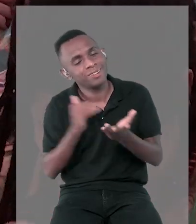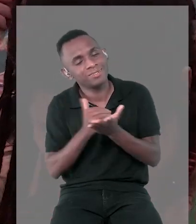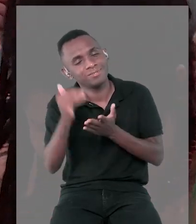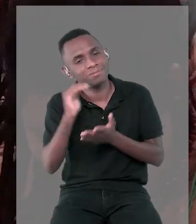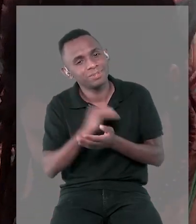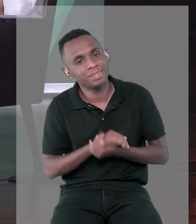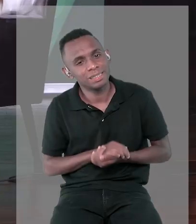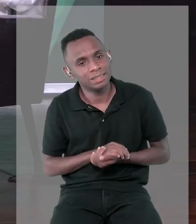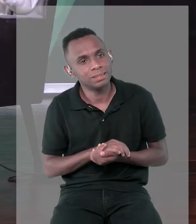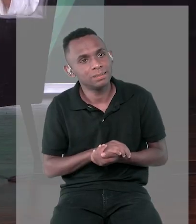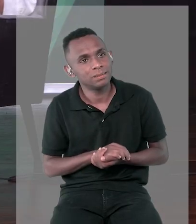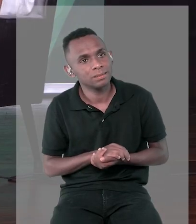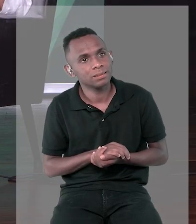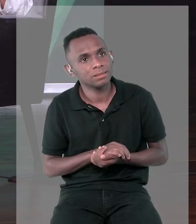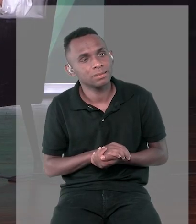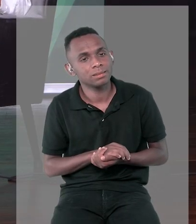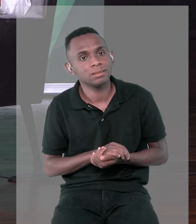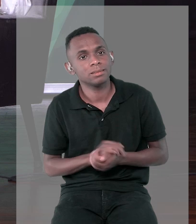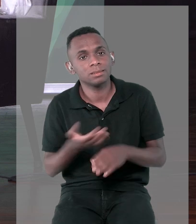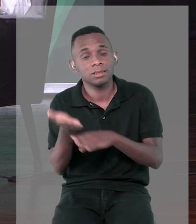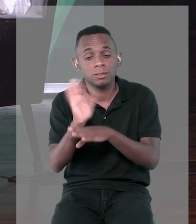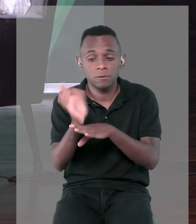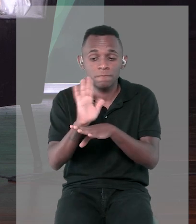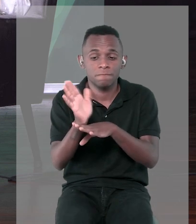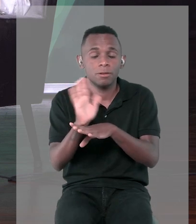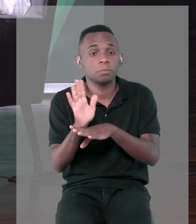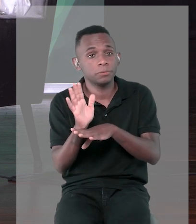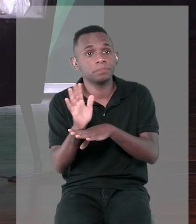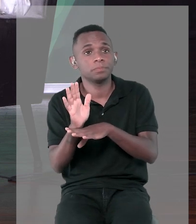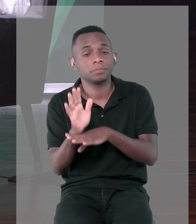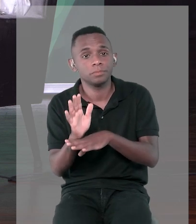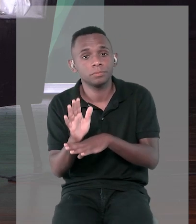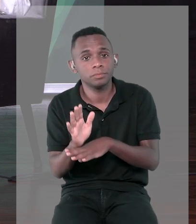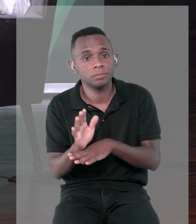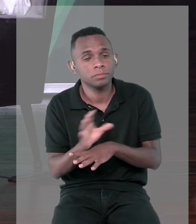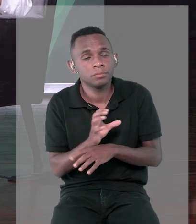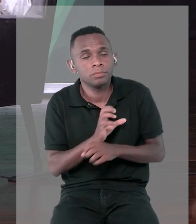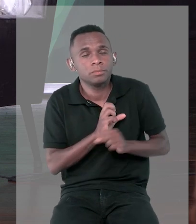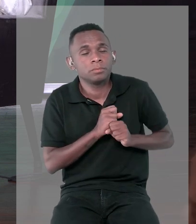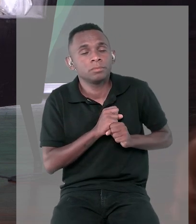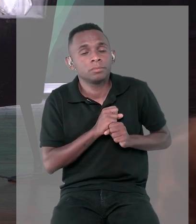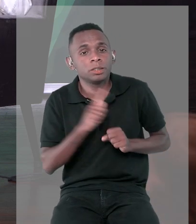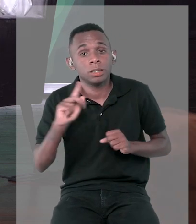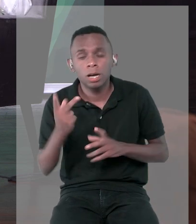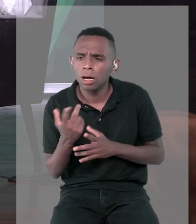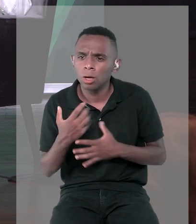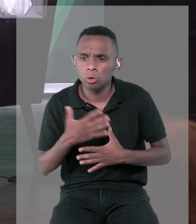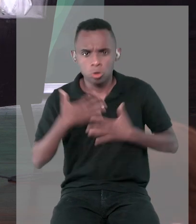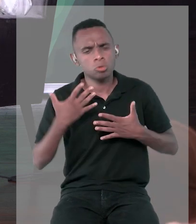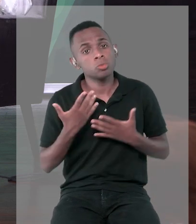acompanham atentamente. Olha, esse filme, A Paixão Segundo GH, para mim foi um